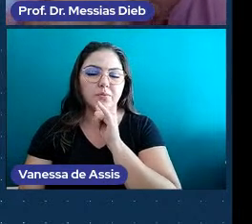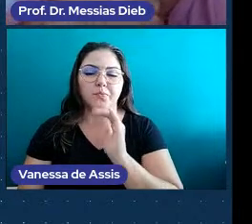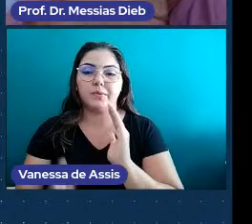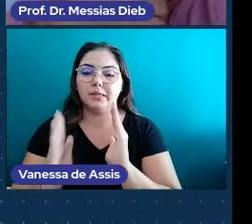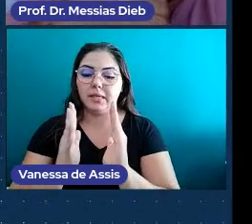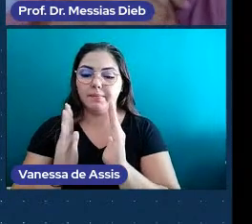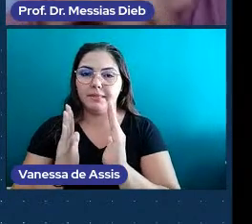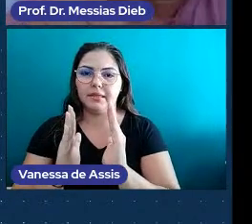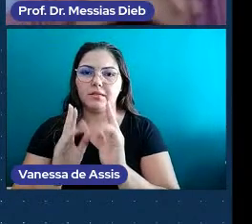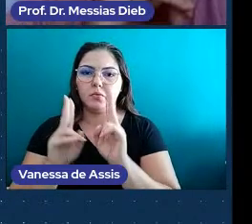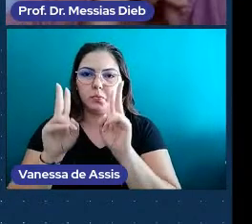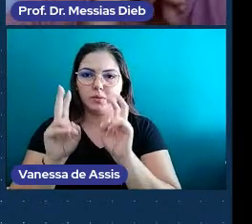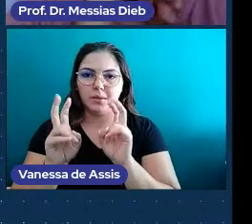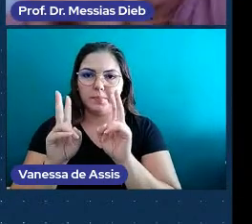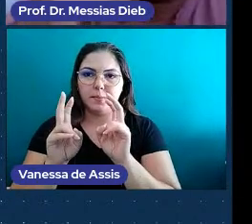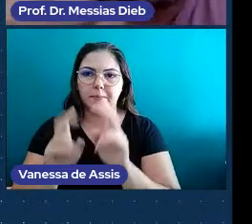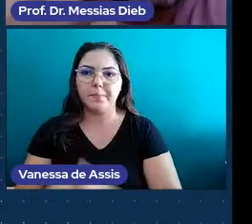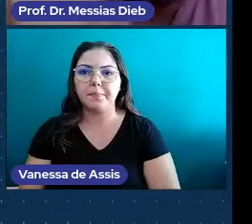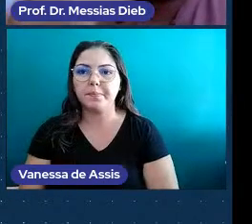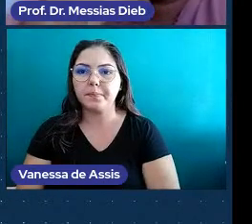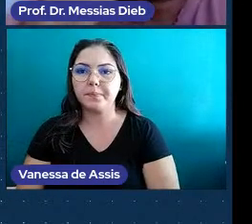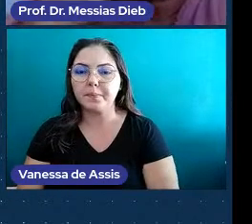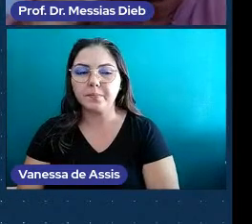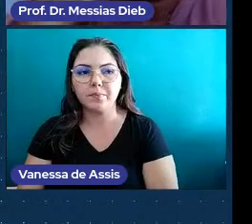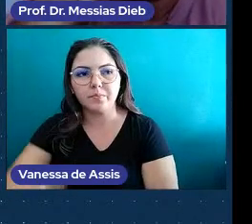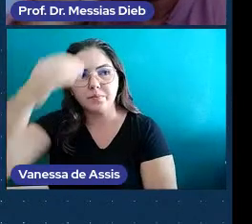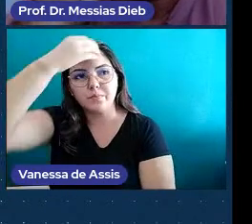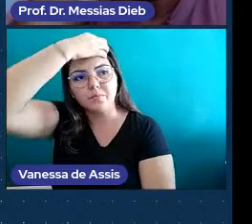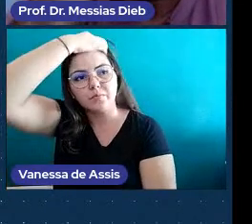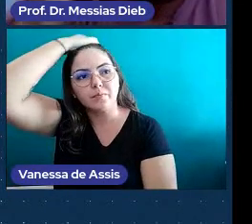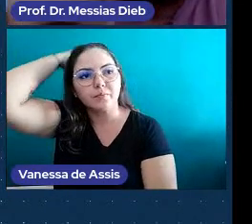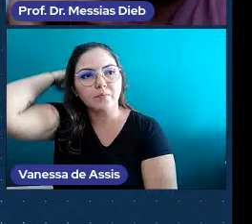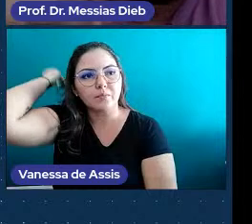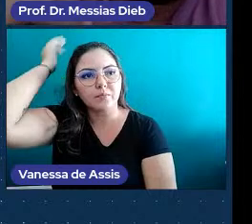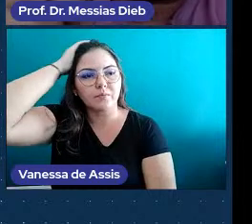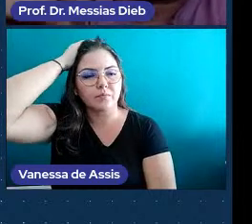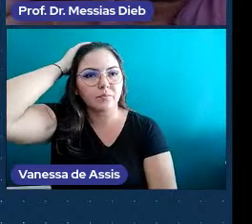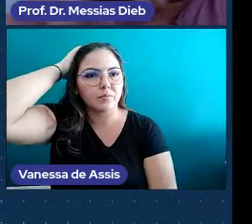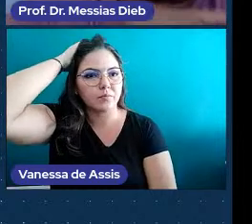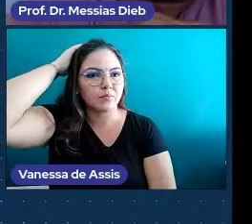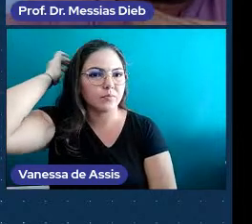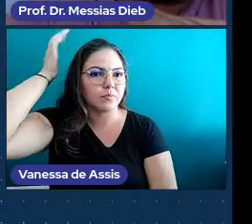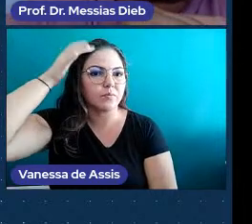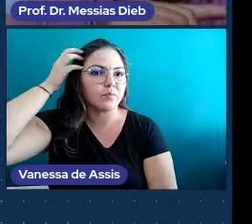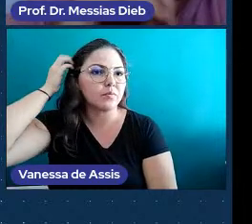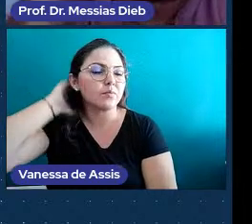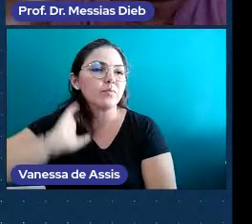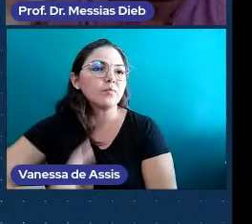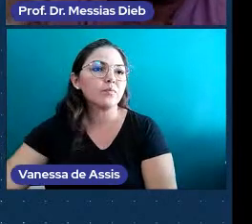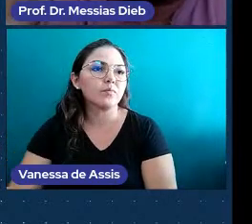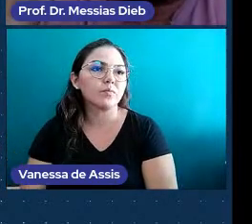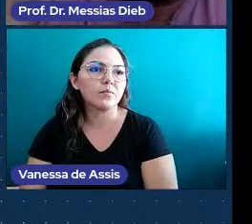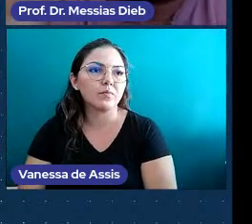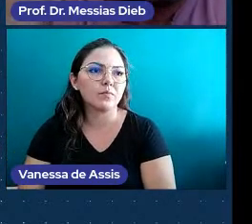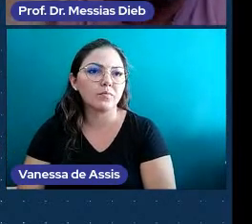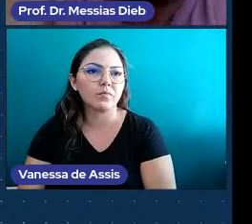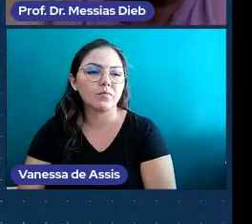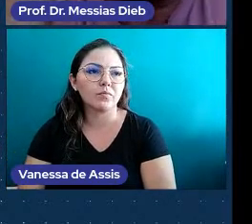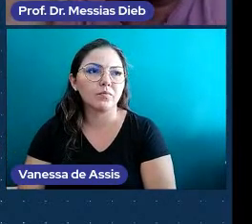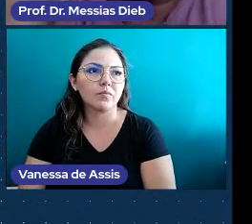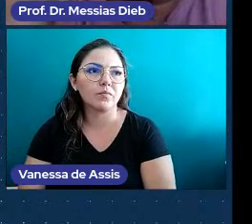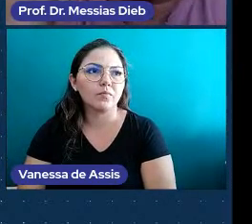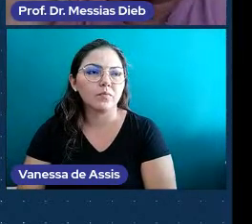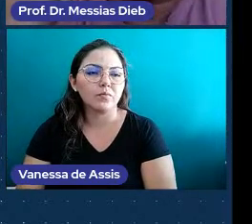Eu vou trazer aqui, e vou trazer uma outra dica, que é nunca pensar nesse processo sem eu ter